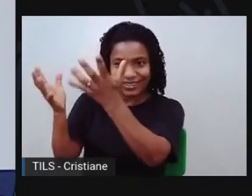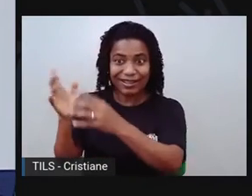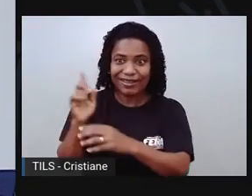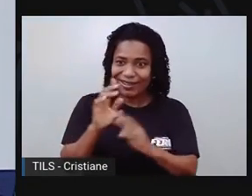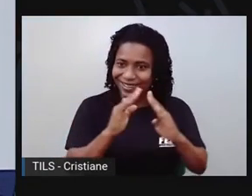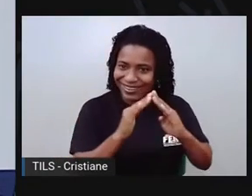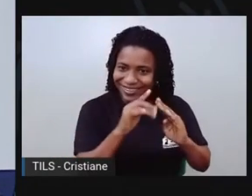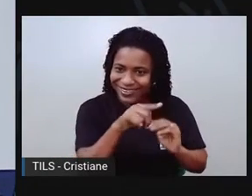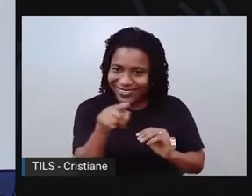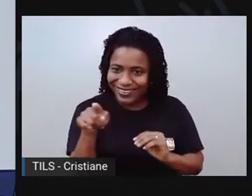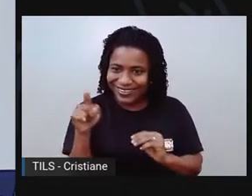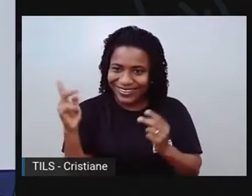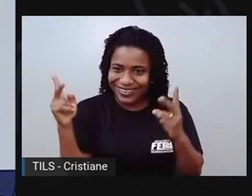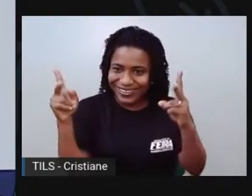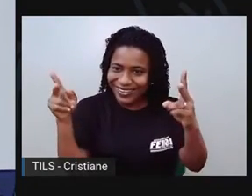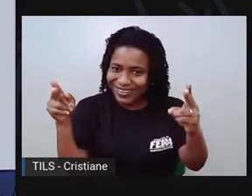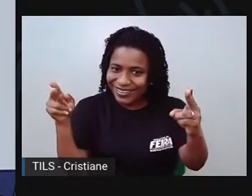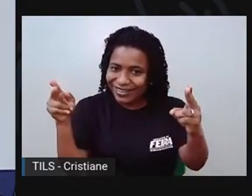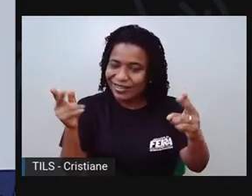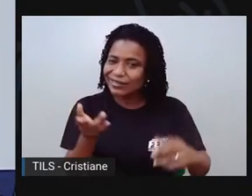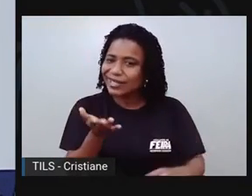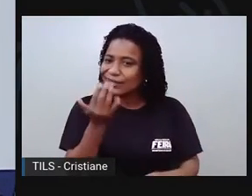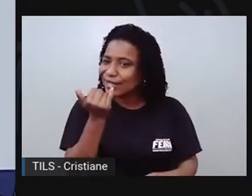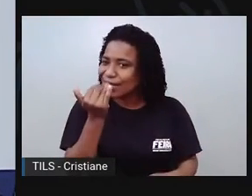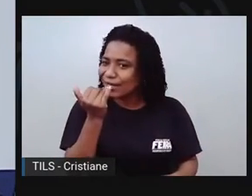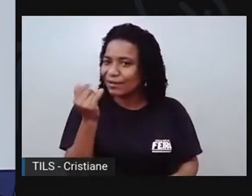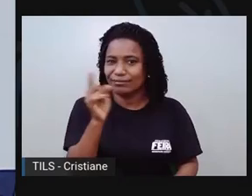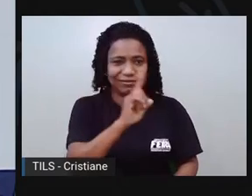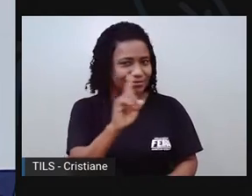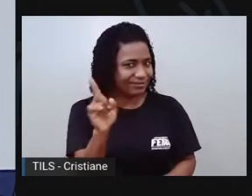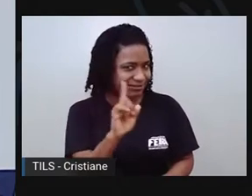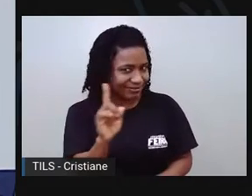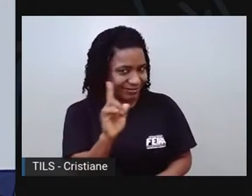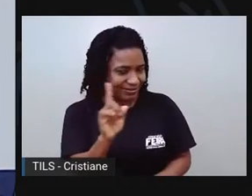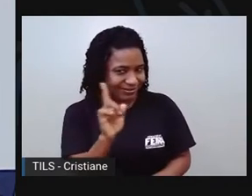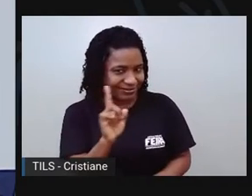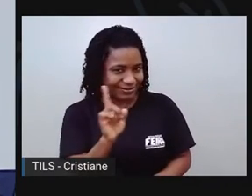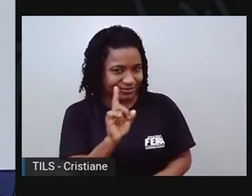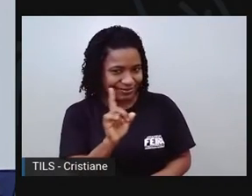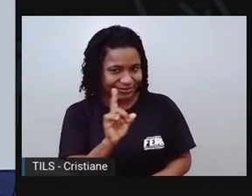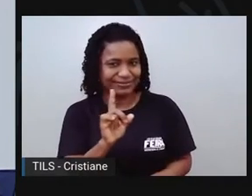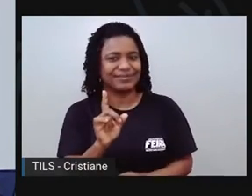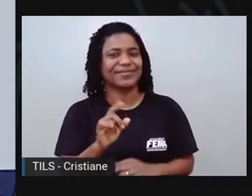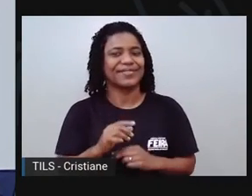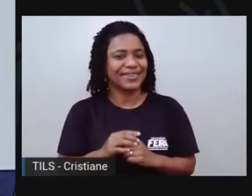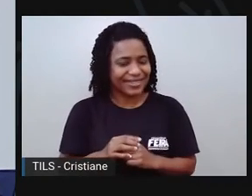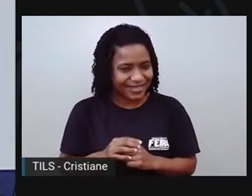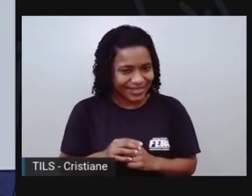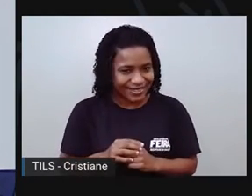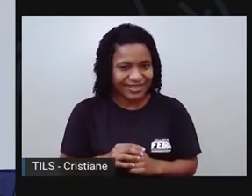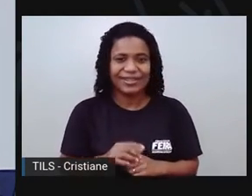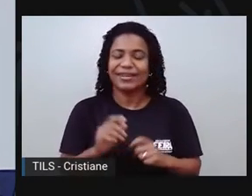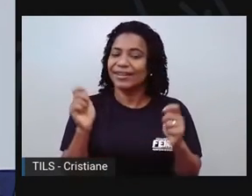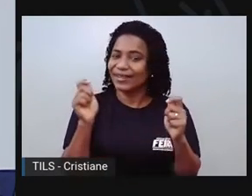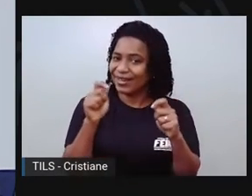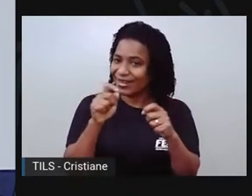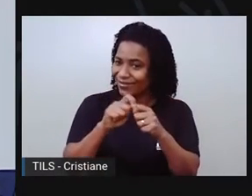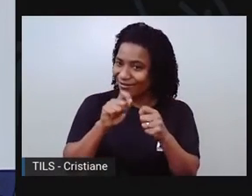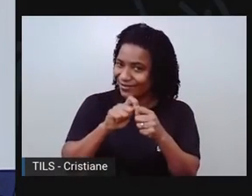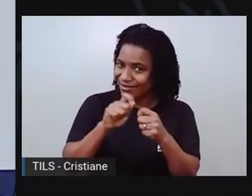Ah, mas não pode comer nhac, nhac, nhac. Assim não, tá, meninada? Ela passa por um processo